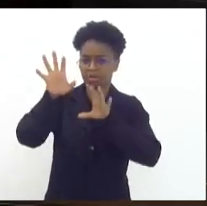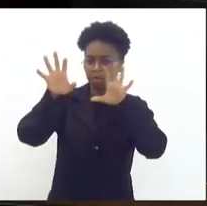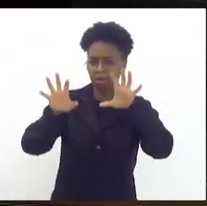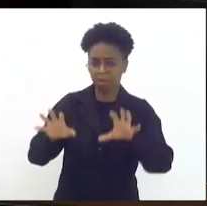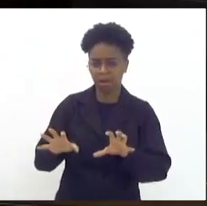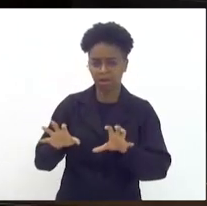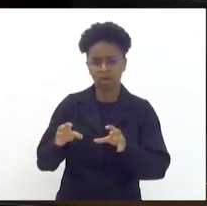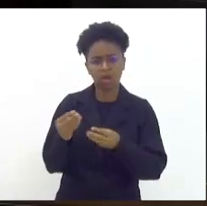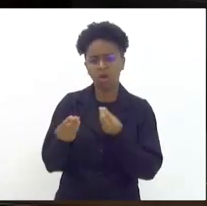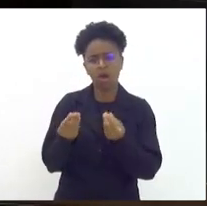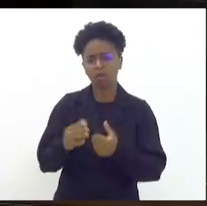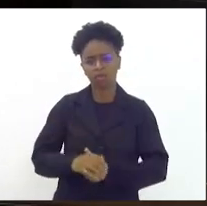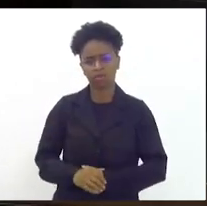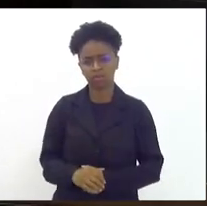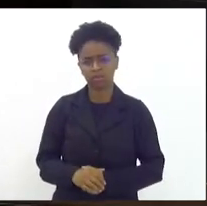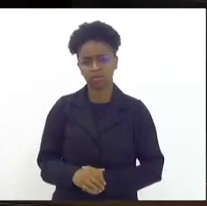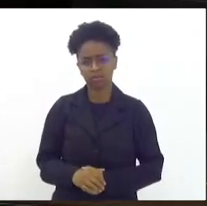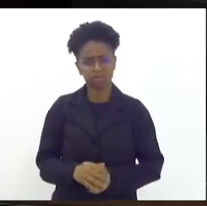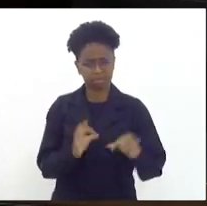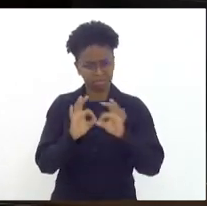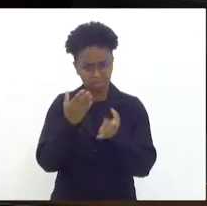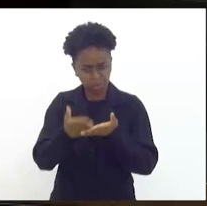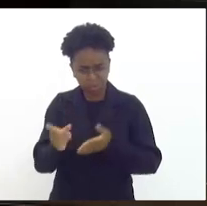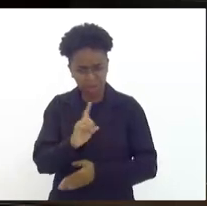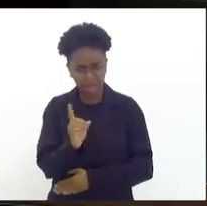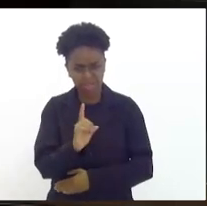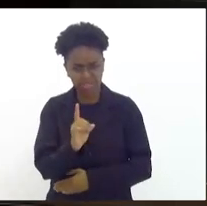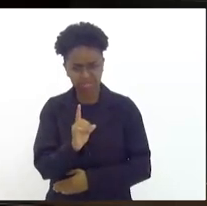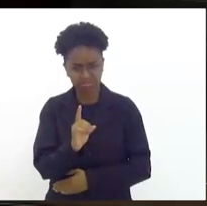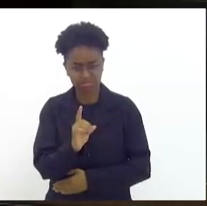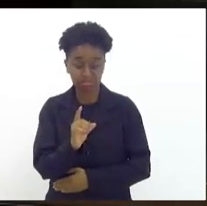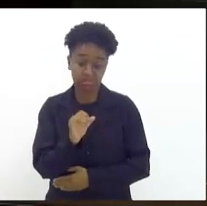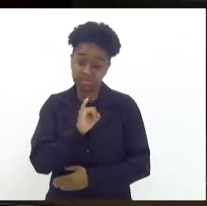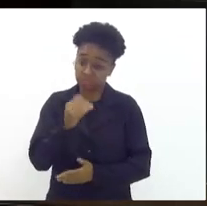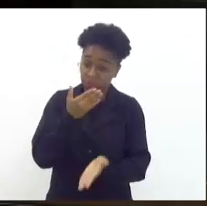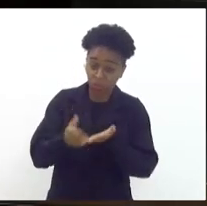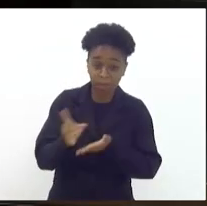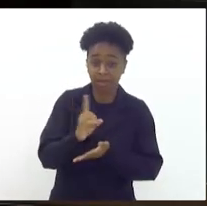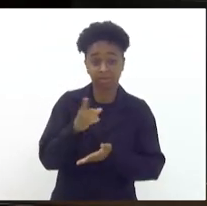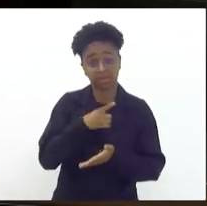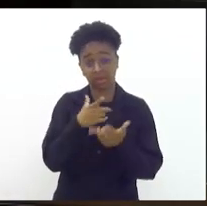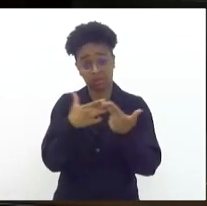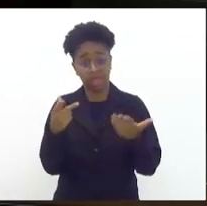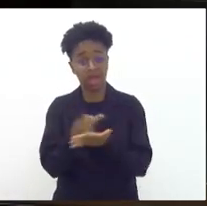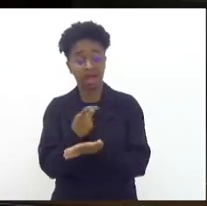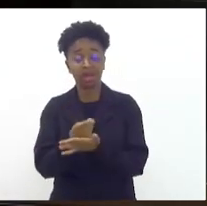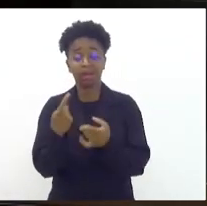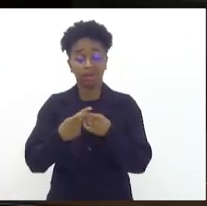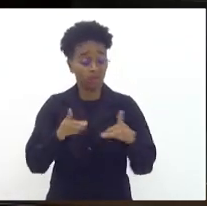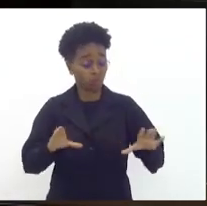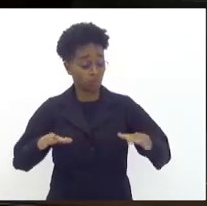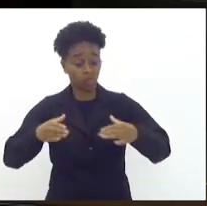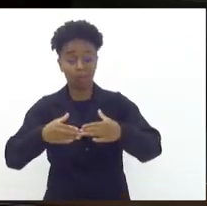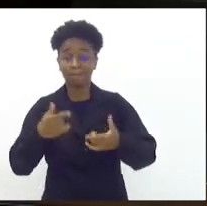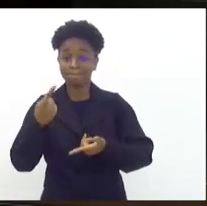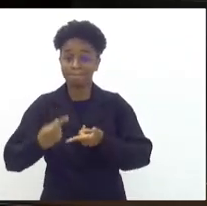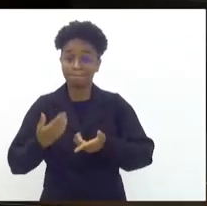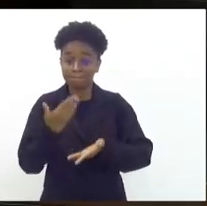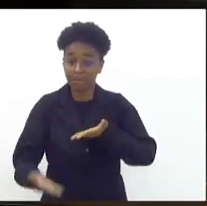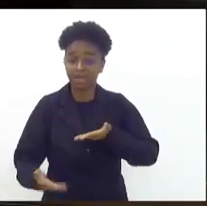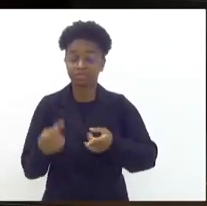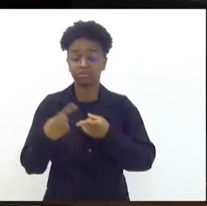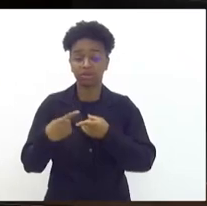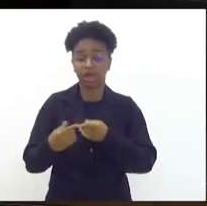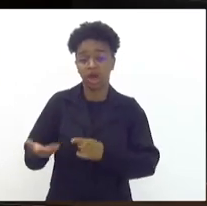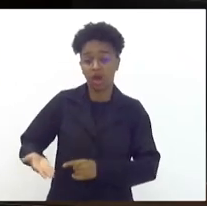como que pode ninguém Quem perde com essa reforma tem alguma coisa errada a coletividade perde porque nós vamos ter um aumento brutal